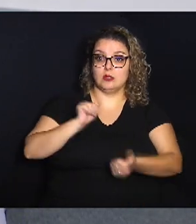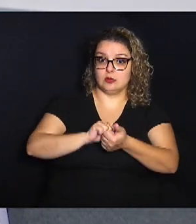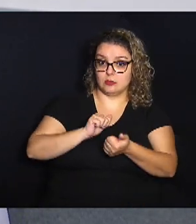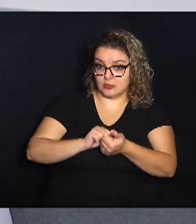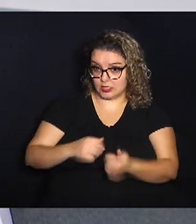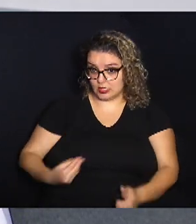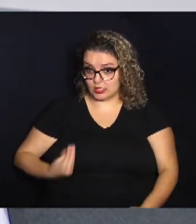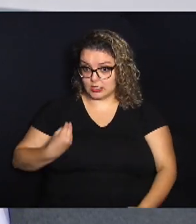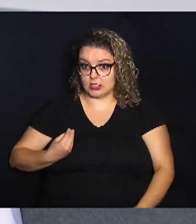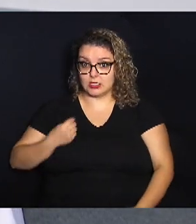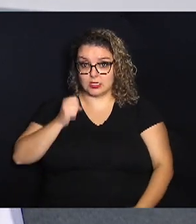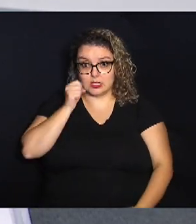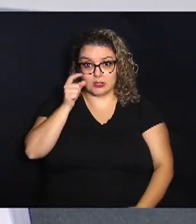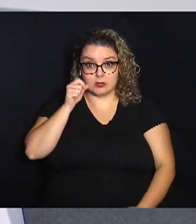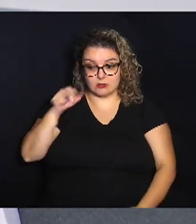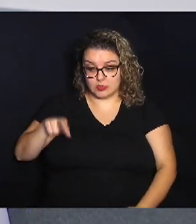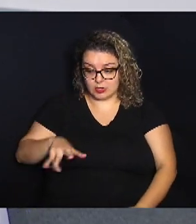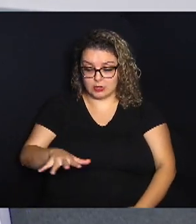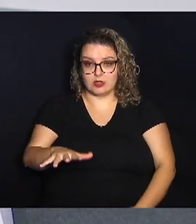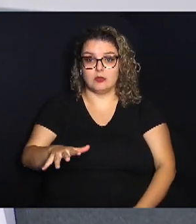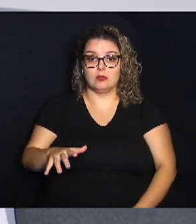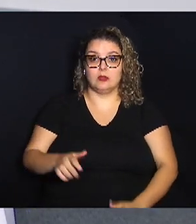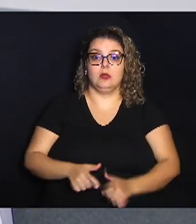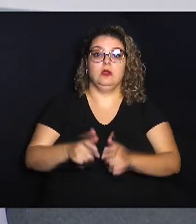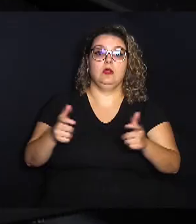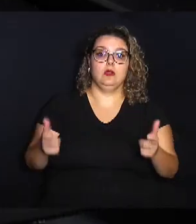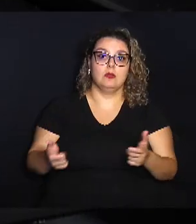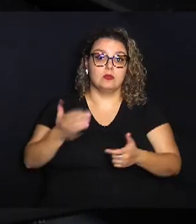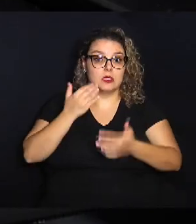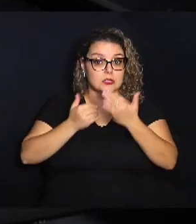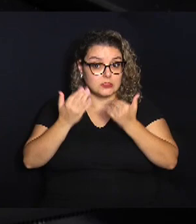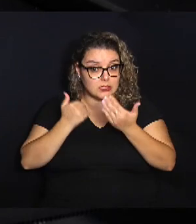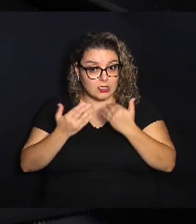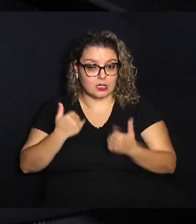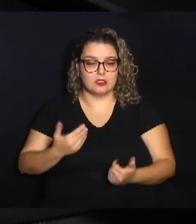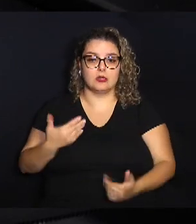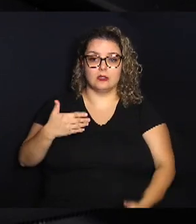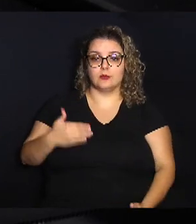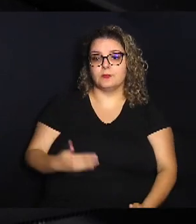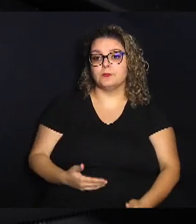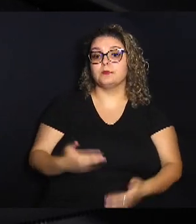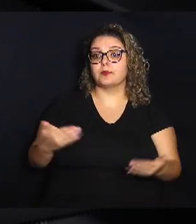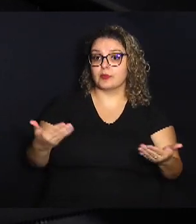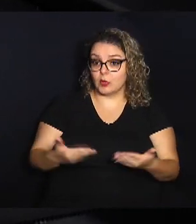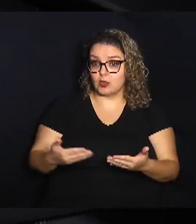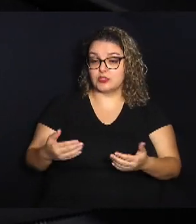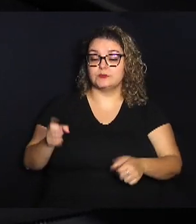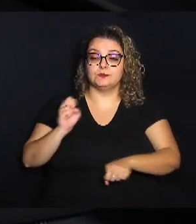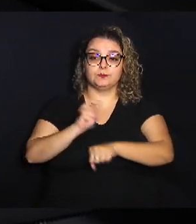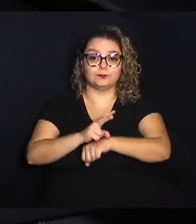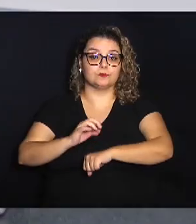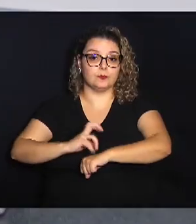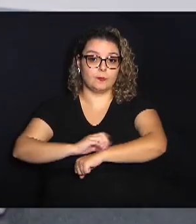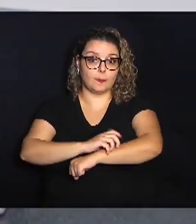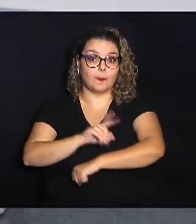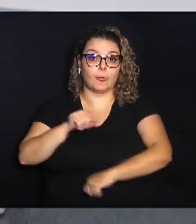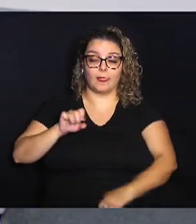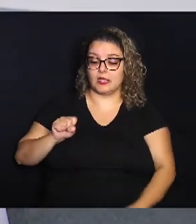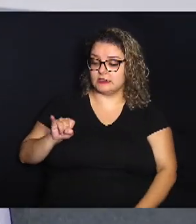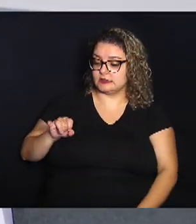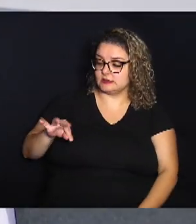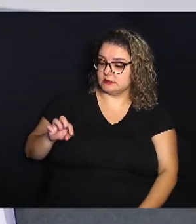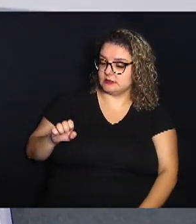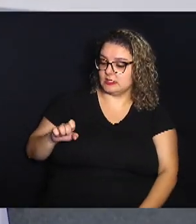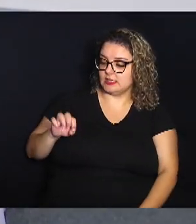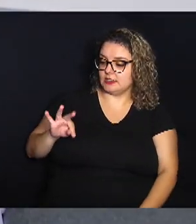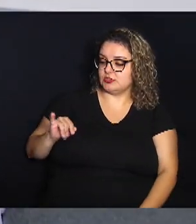desses camundongos, elas aumentaram a ingestão de alimentos. Hoje, até o veneno da aranha é sintetizado. Através de uma